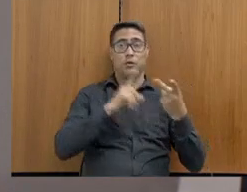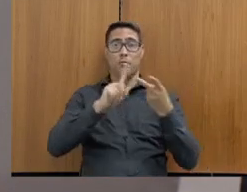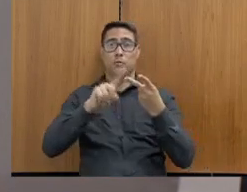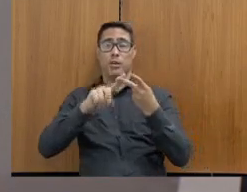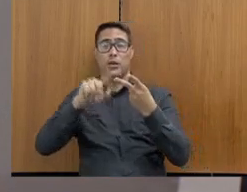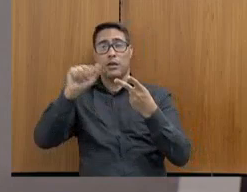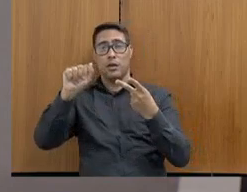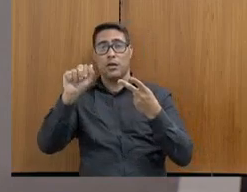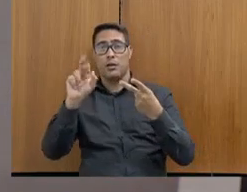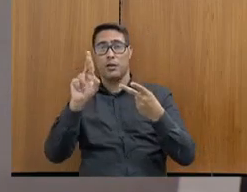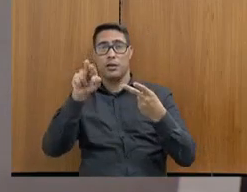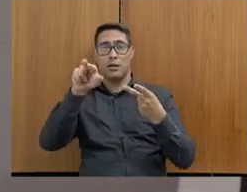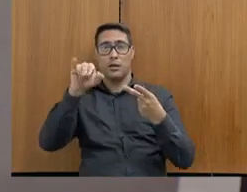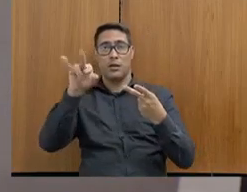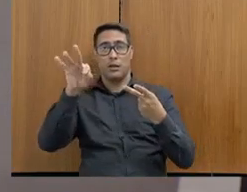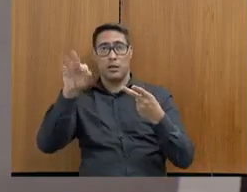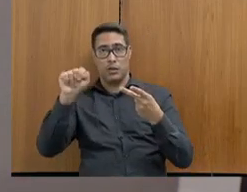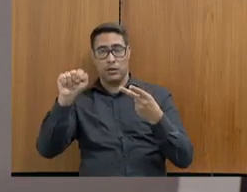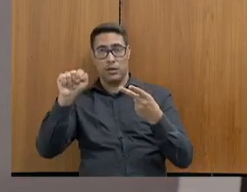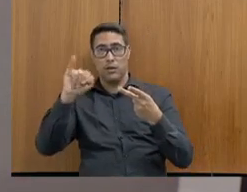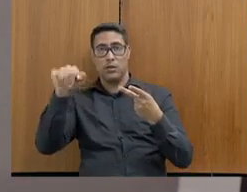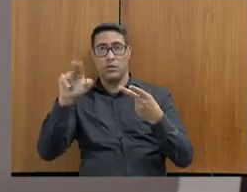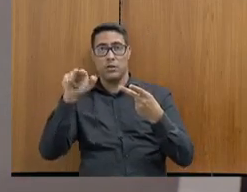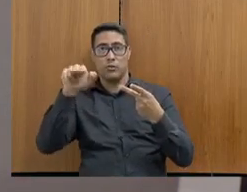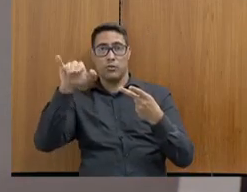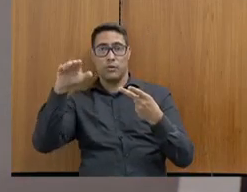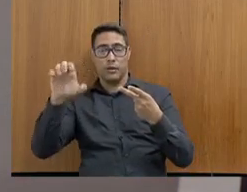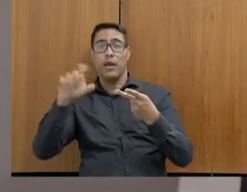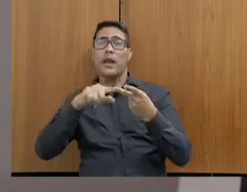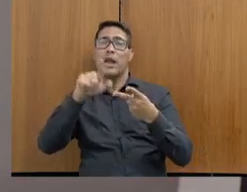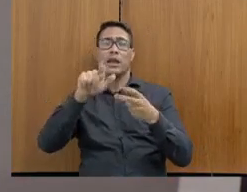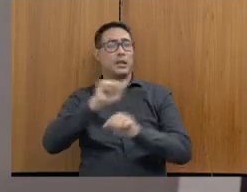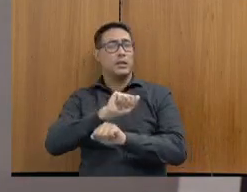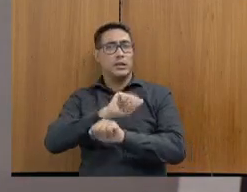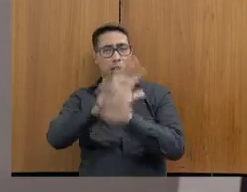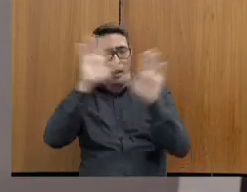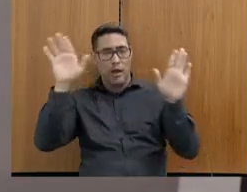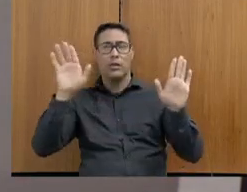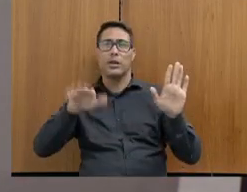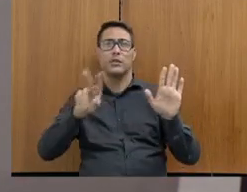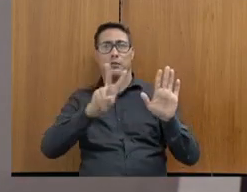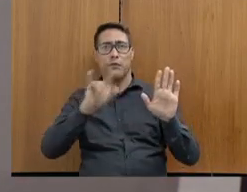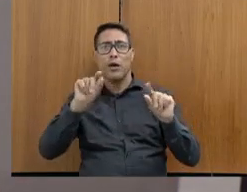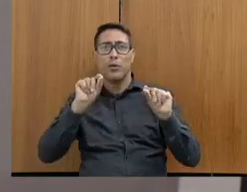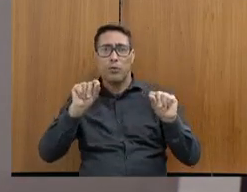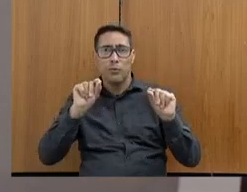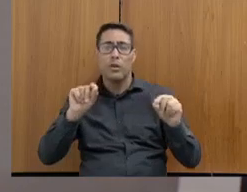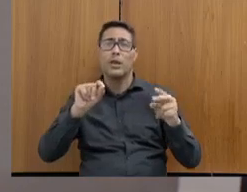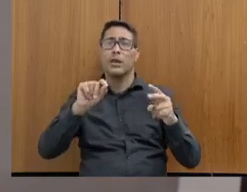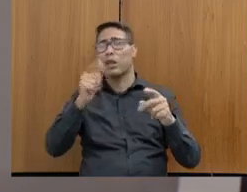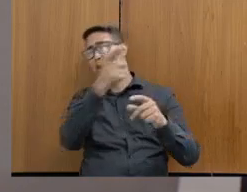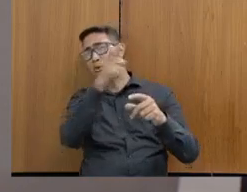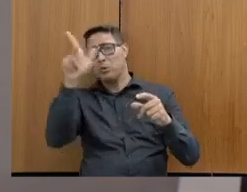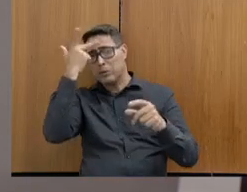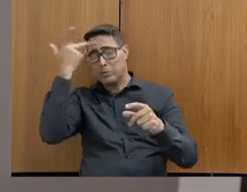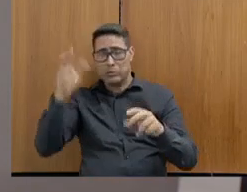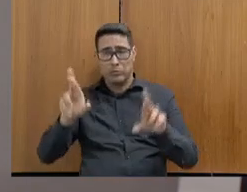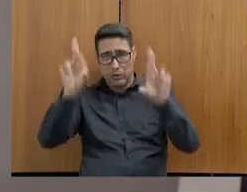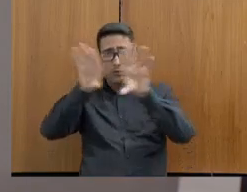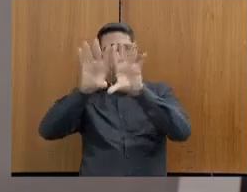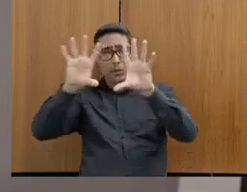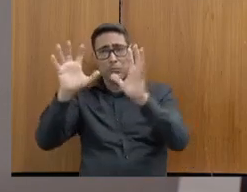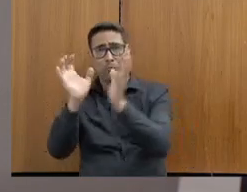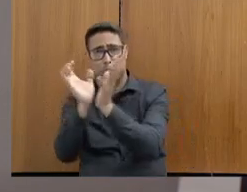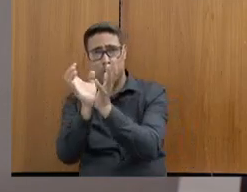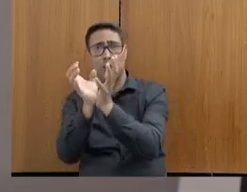evidentemente resultado né que nós não é como todos os demais integrantes isso não é uma